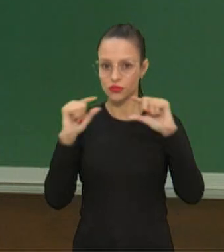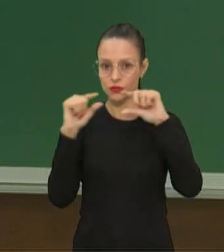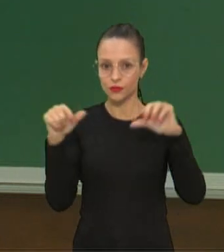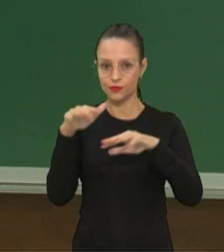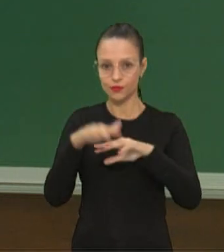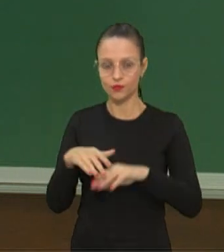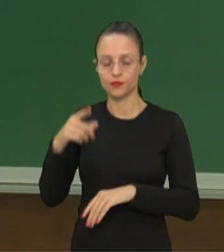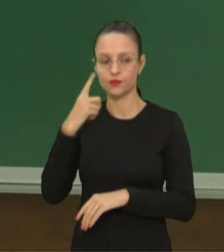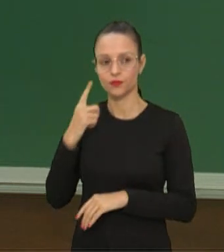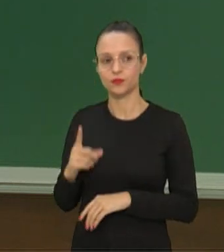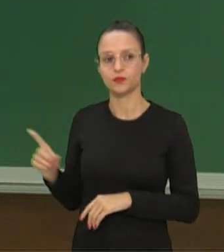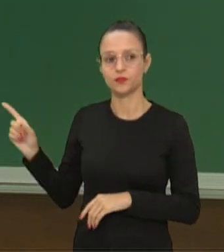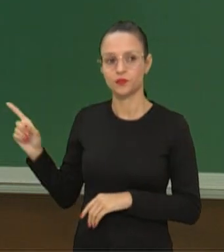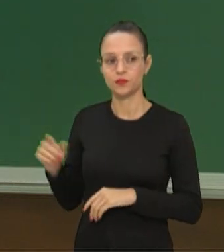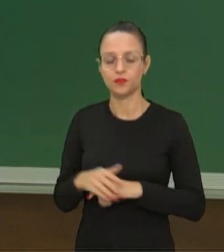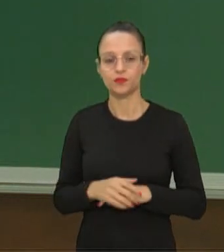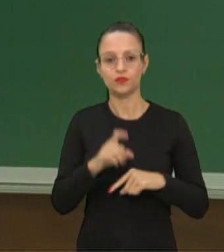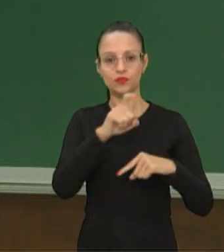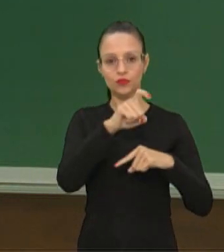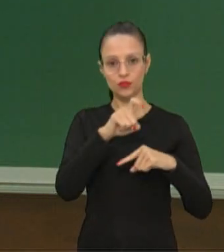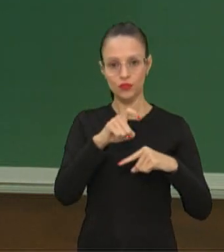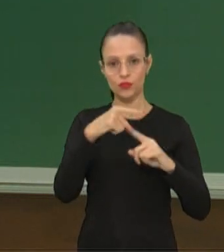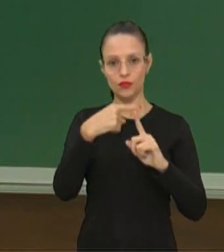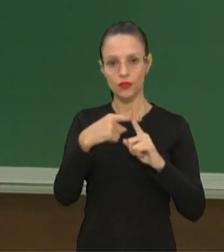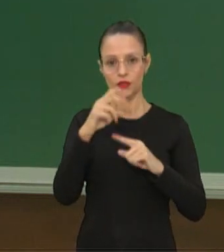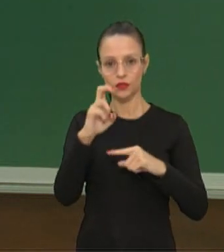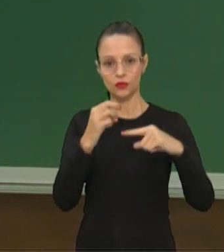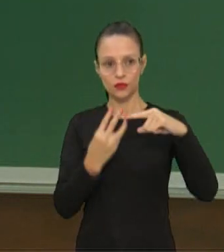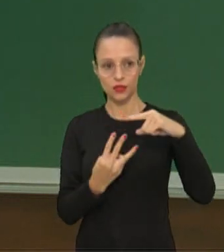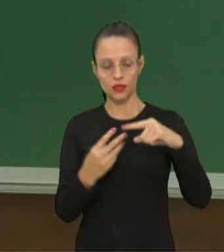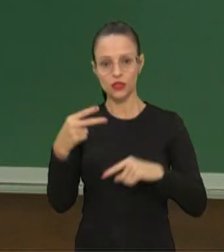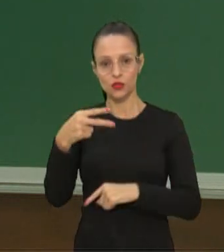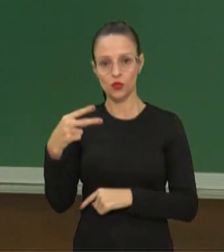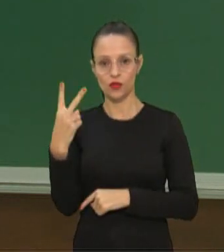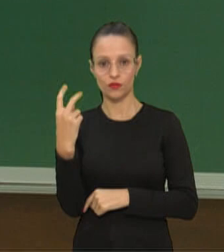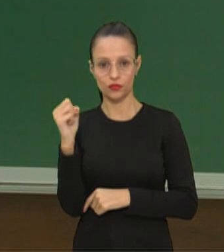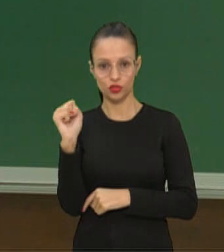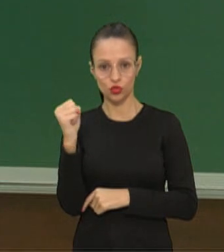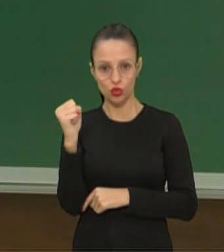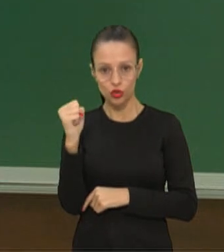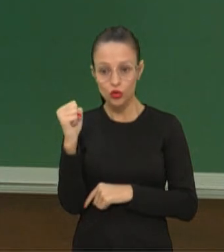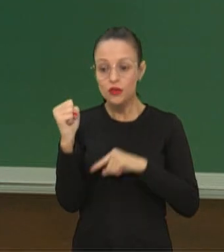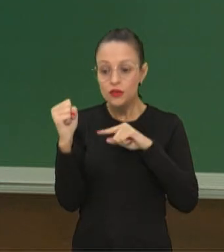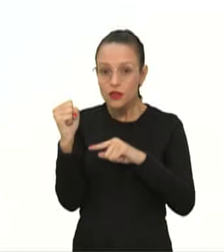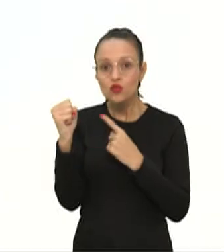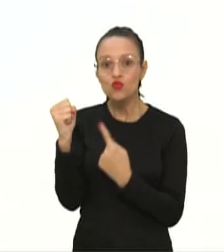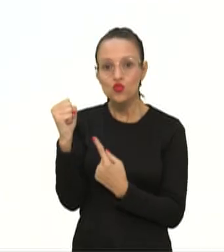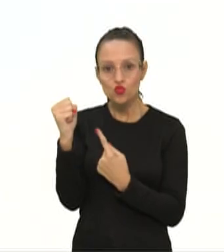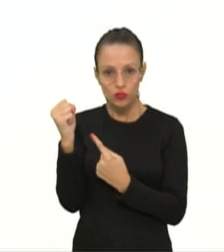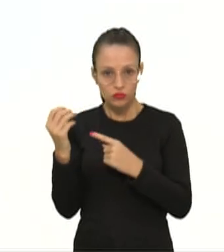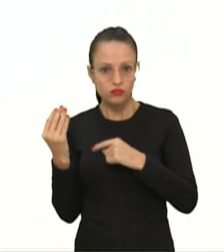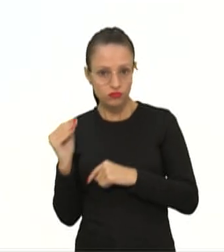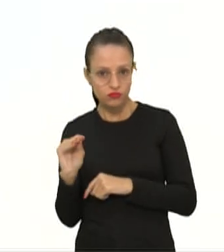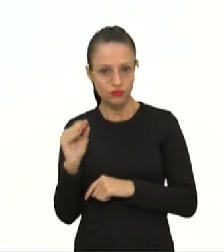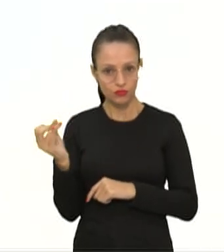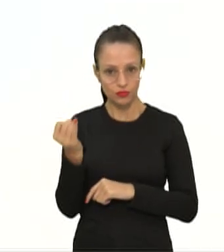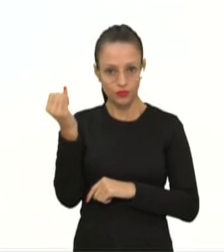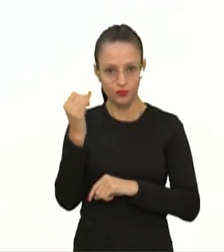olha lá. A equação era x mais 5 sobre 3 igual a 28. Já põe o 1 ali embaixo do 28 que a gente vai precisar.